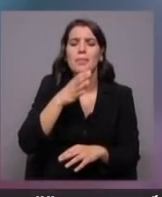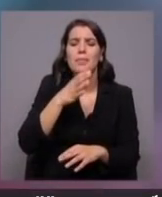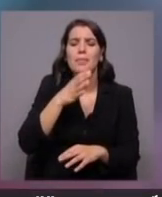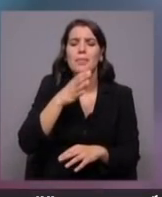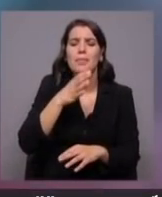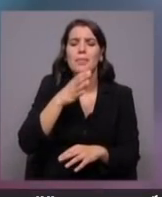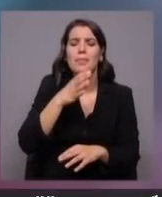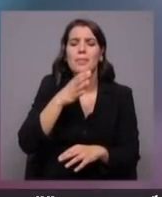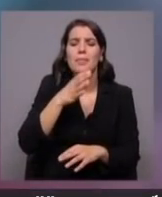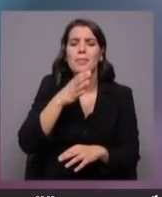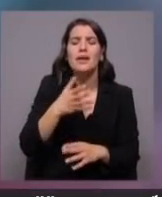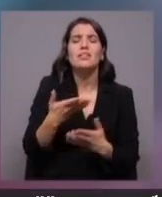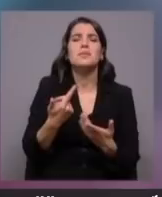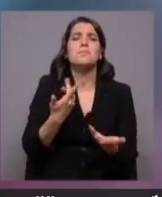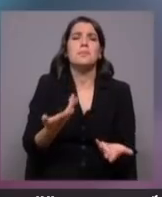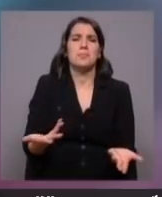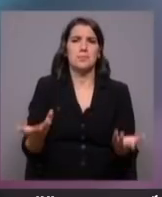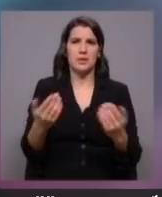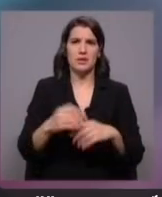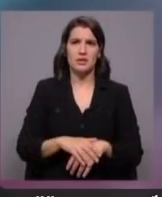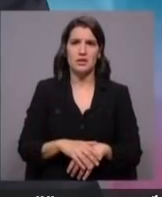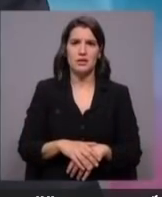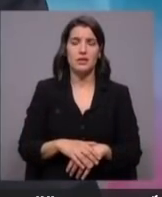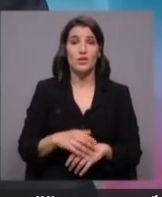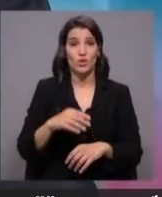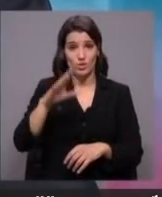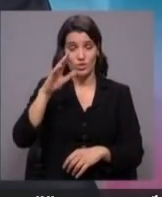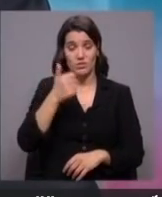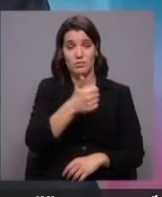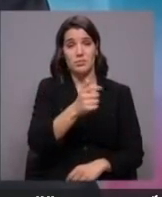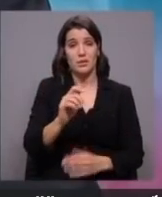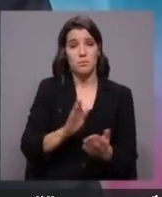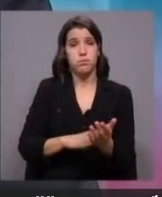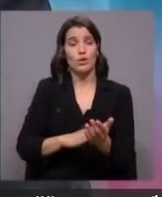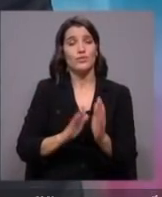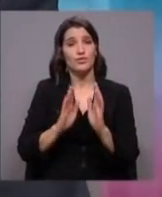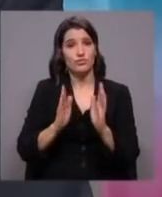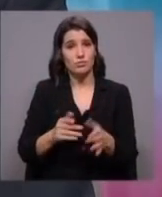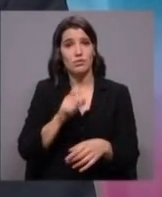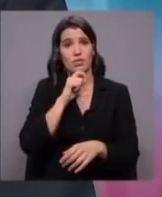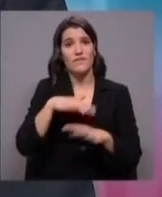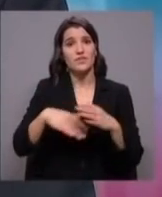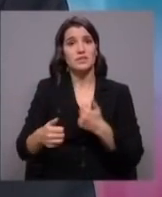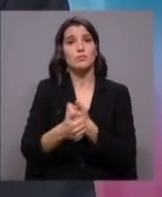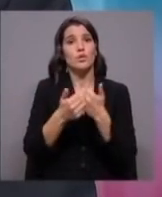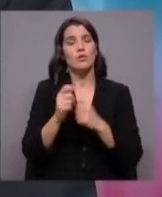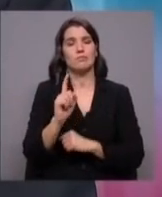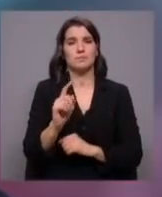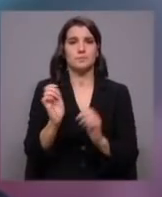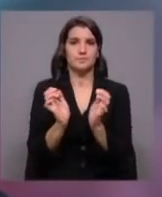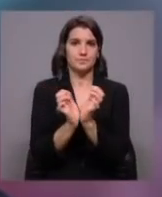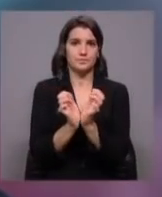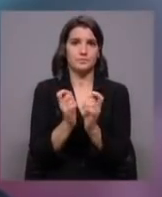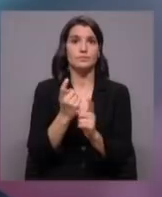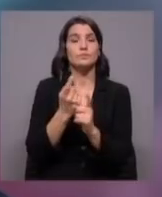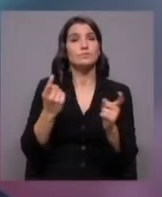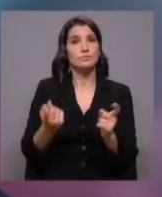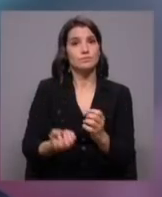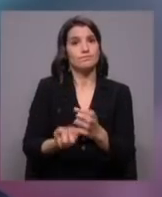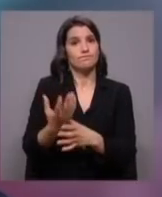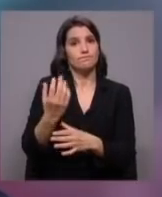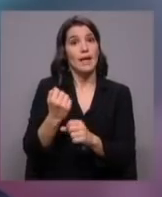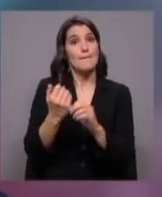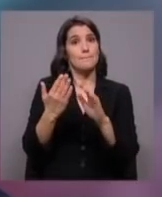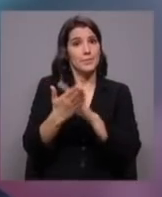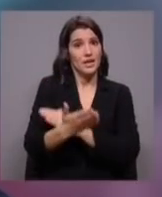Ele acabou de dizer o quê? O Bloco de Esquerda provou que é possível fazer melhor, é na segurança social. Não só porque a criação de emprego